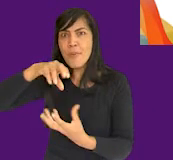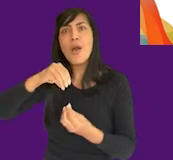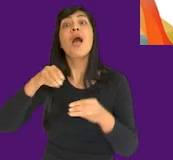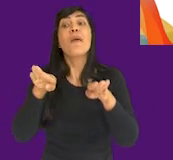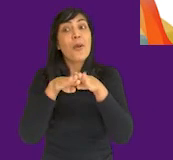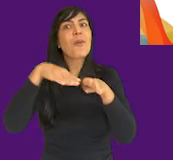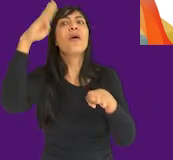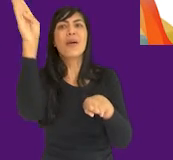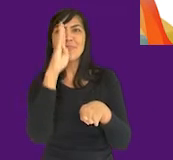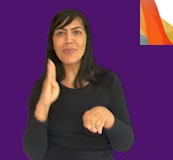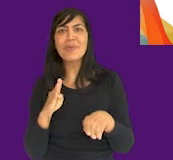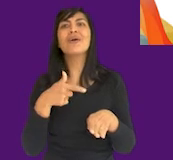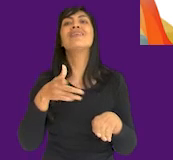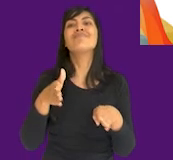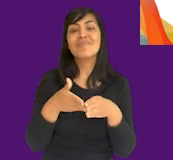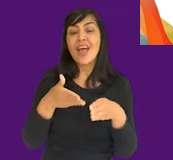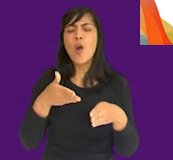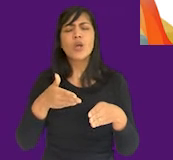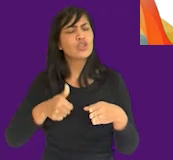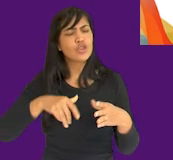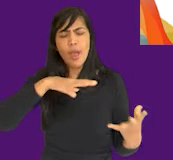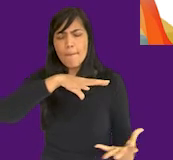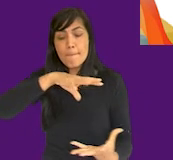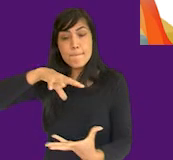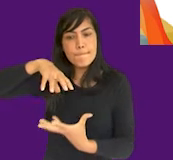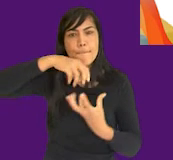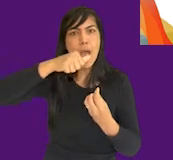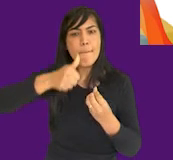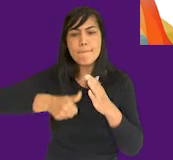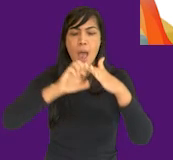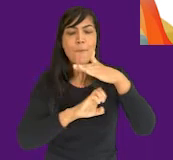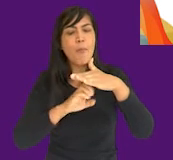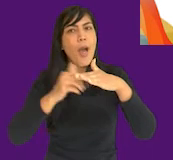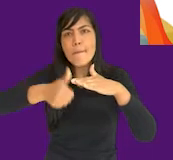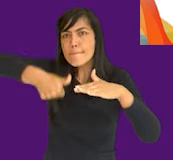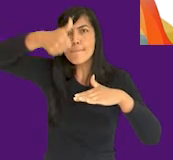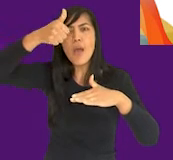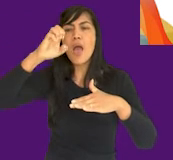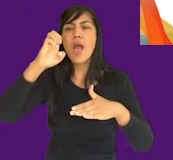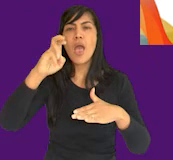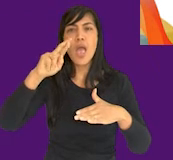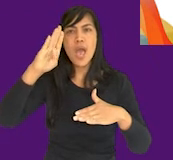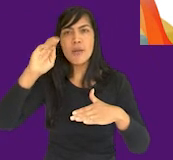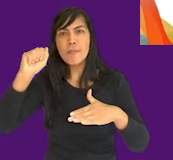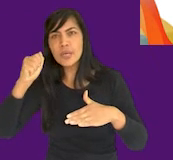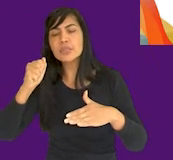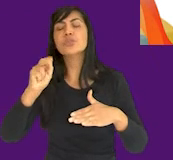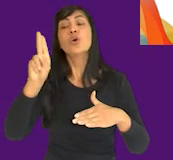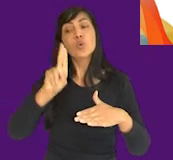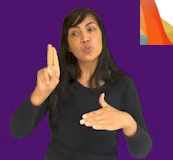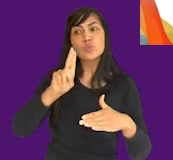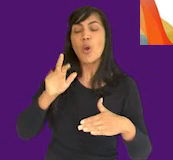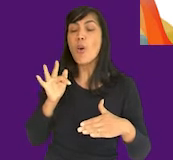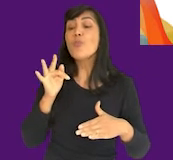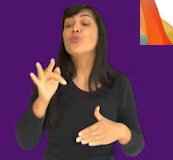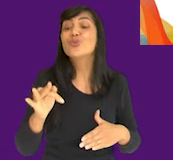inteiro e também no Brasil nós trabalhamos com as maiores empresas do planeta a empresa air bus usou isso